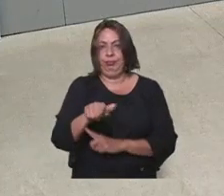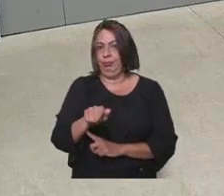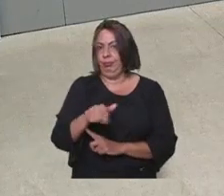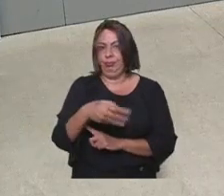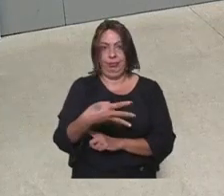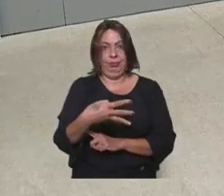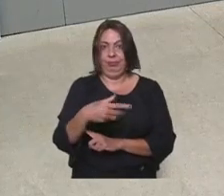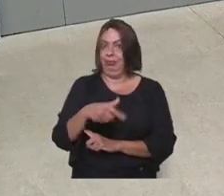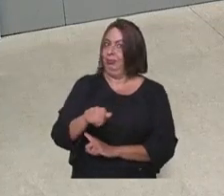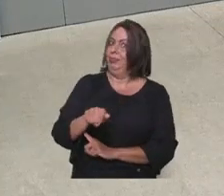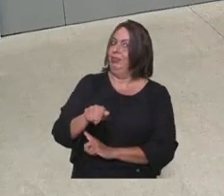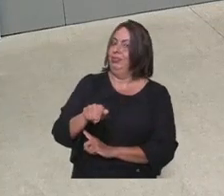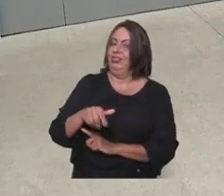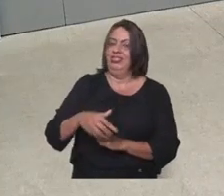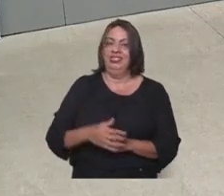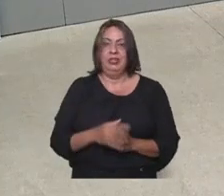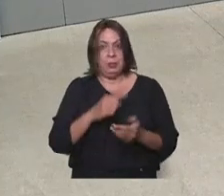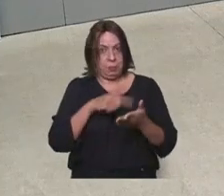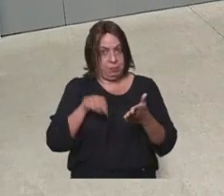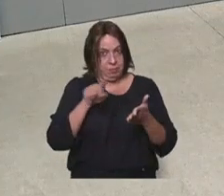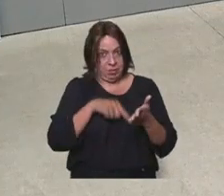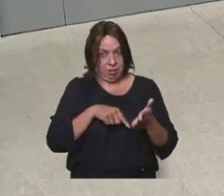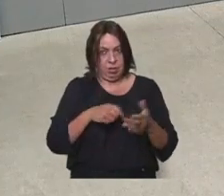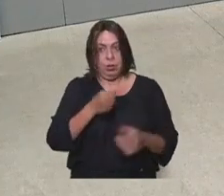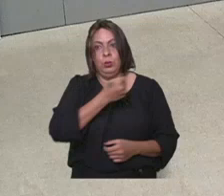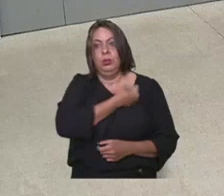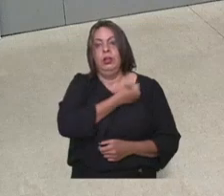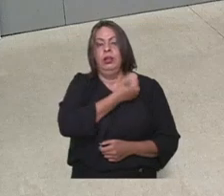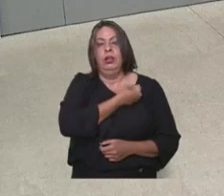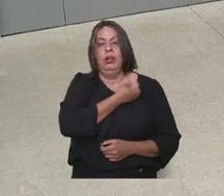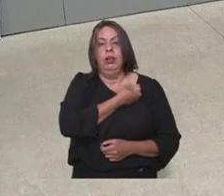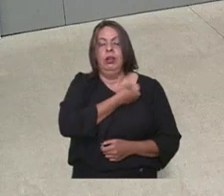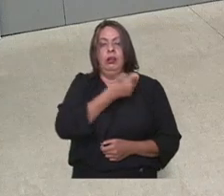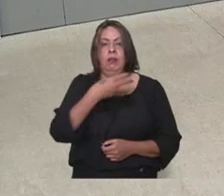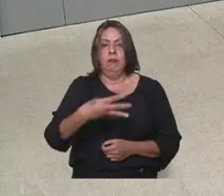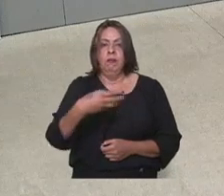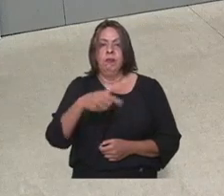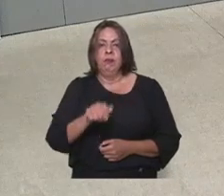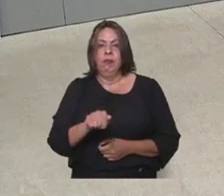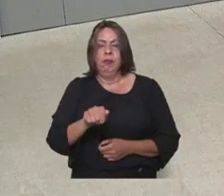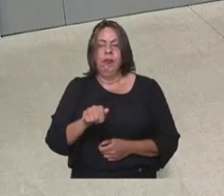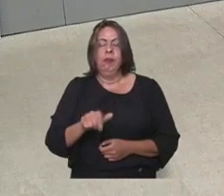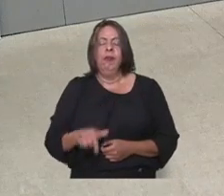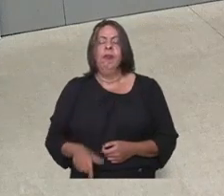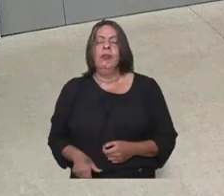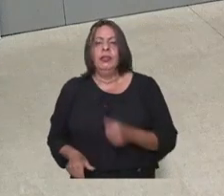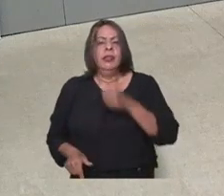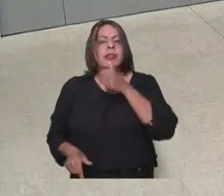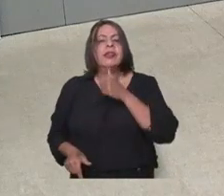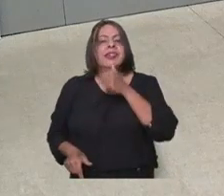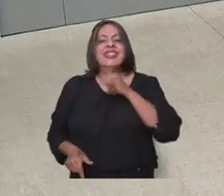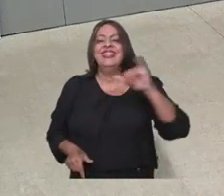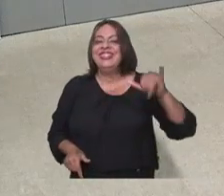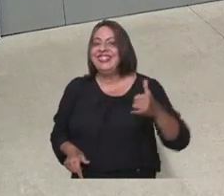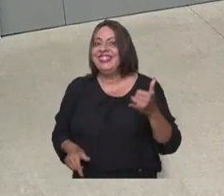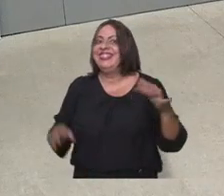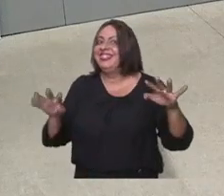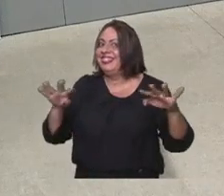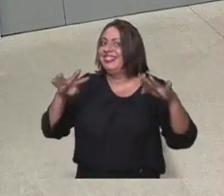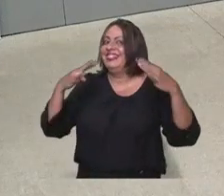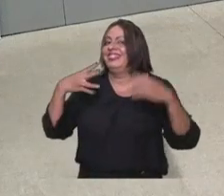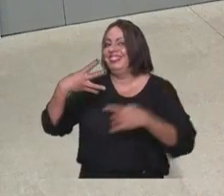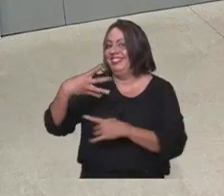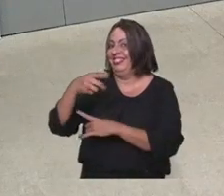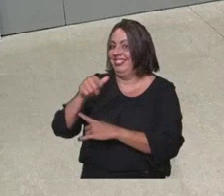47 agora. 47. Marque aí. Bolinha de número 47. E atenção que 47 foi a